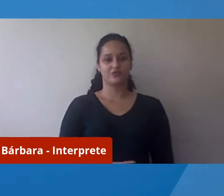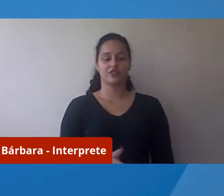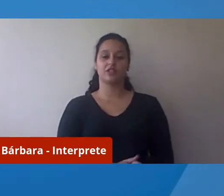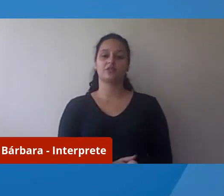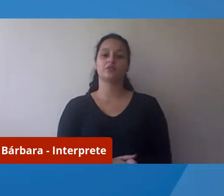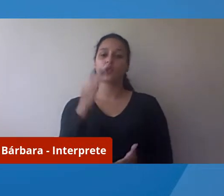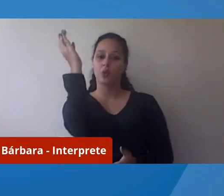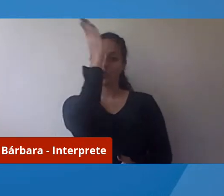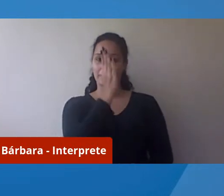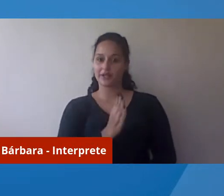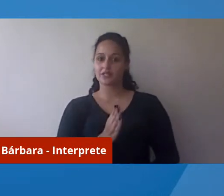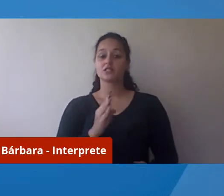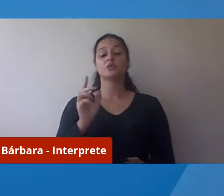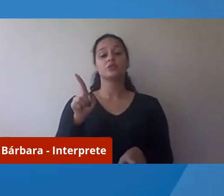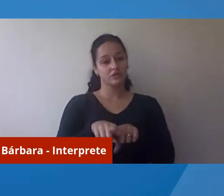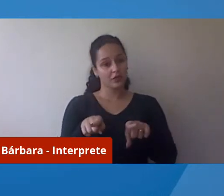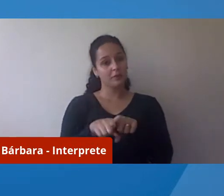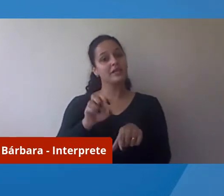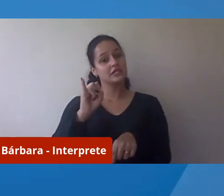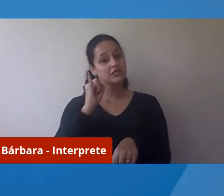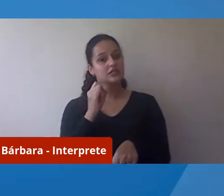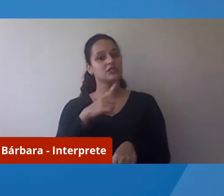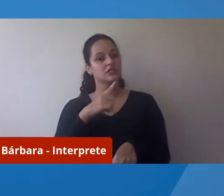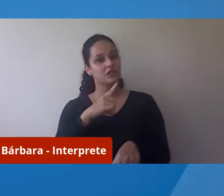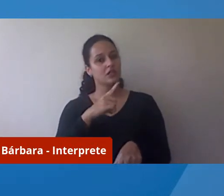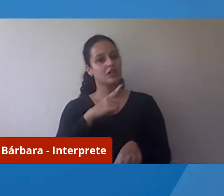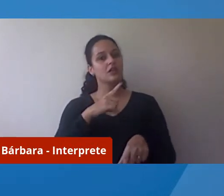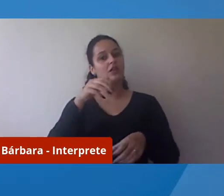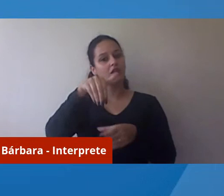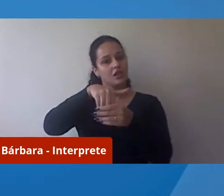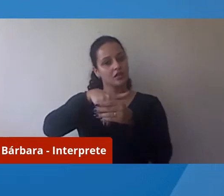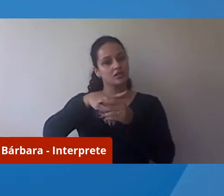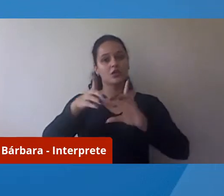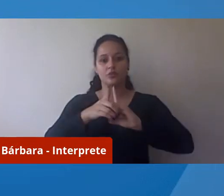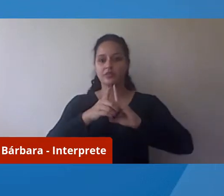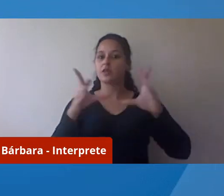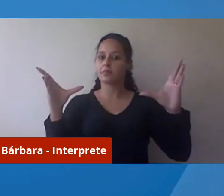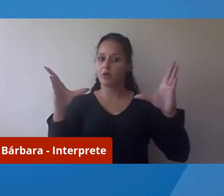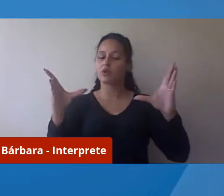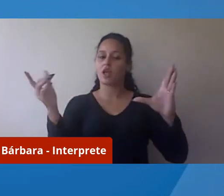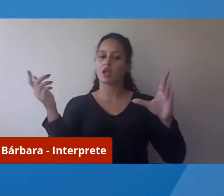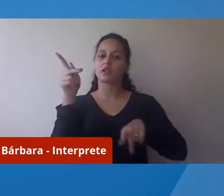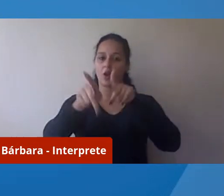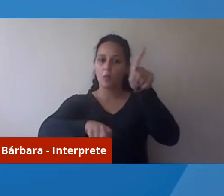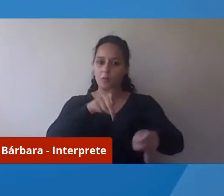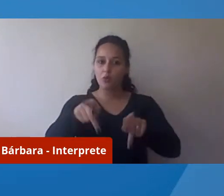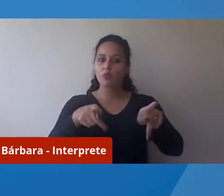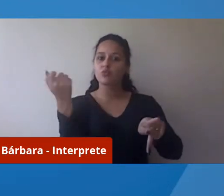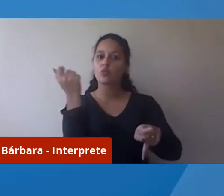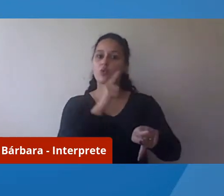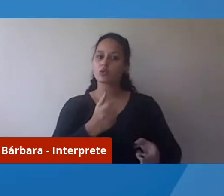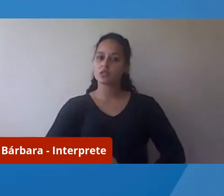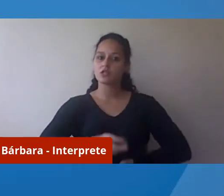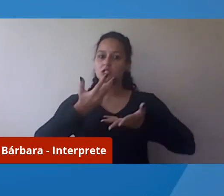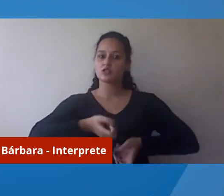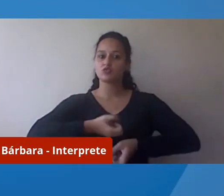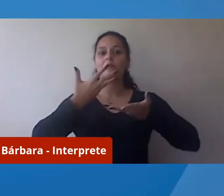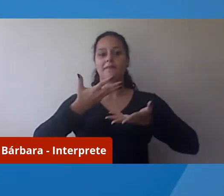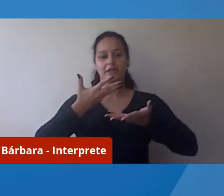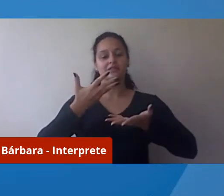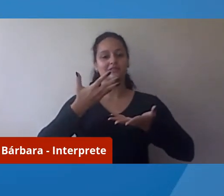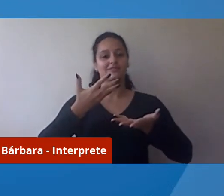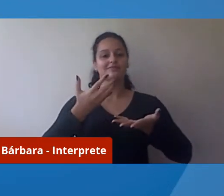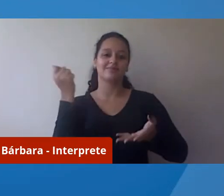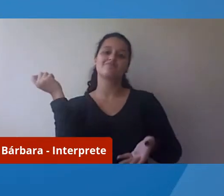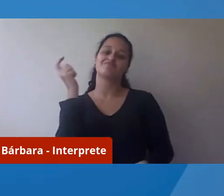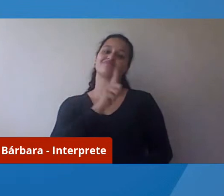eleições democráticas, se o povo pudesse expressar democraticamente, derrota o neoliberalismo. O neoliberalismo não tem nada a dar para o povo.